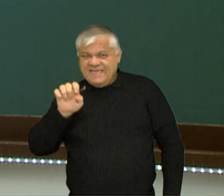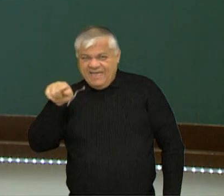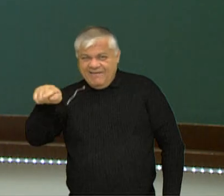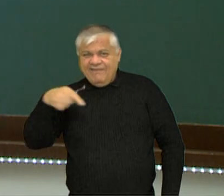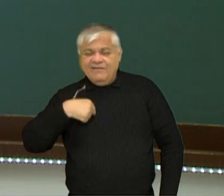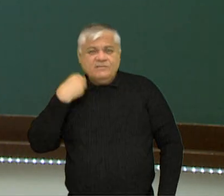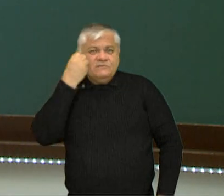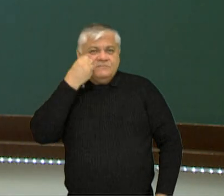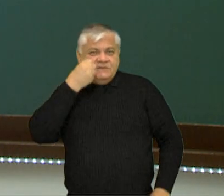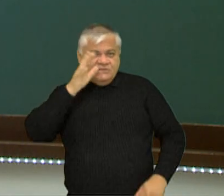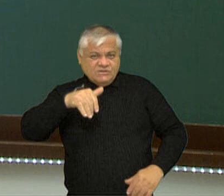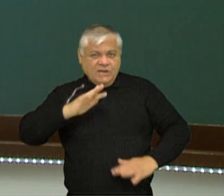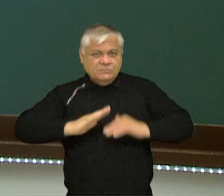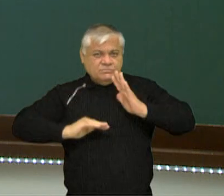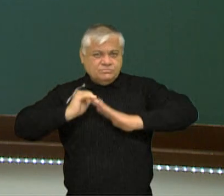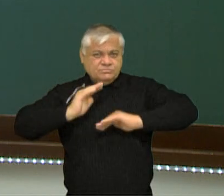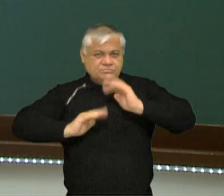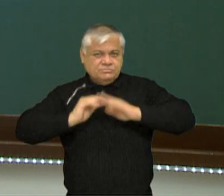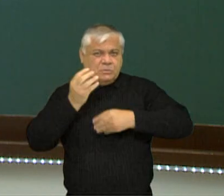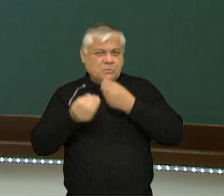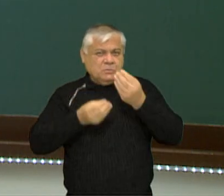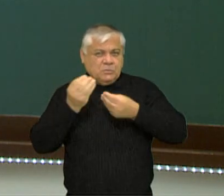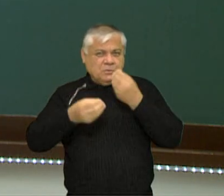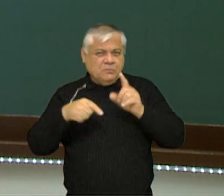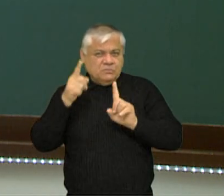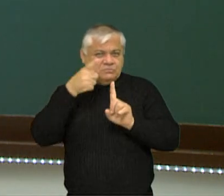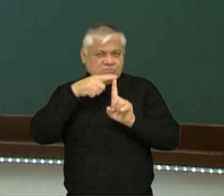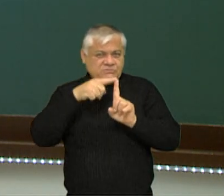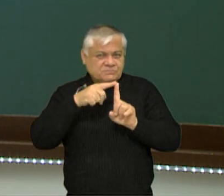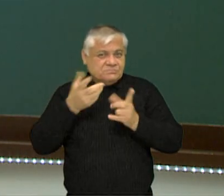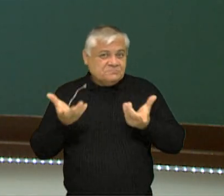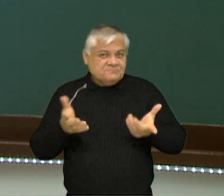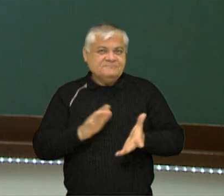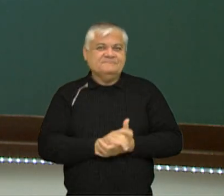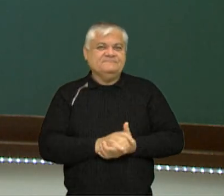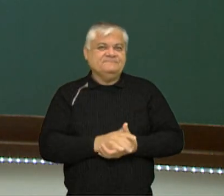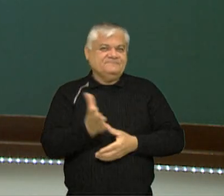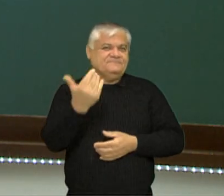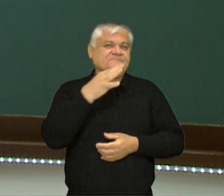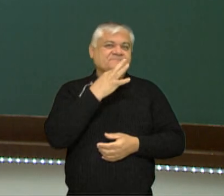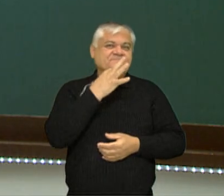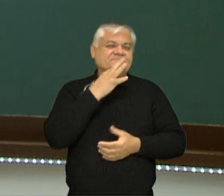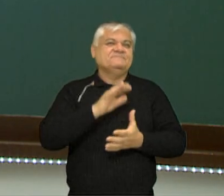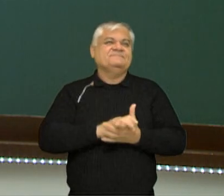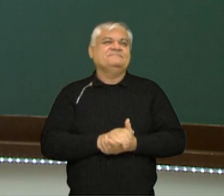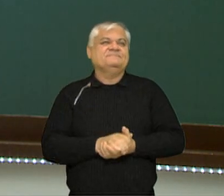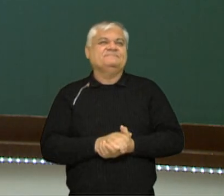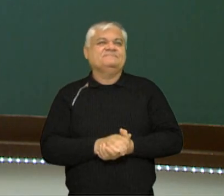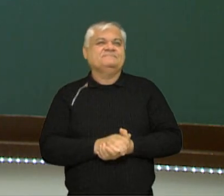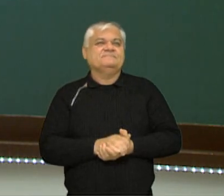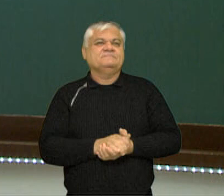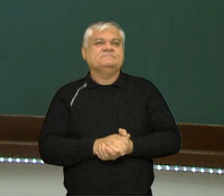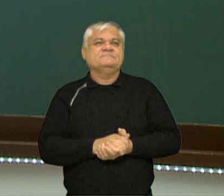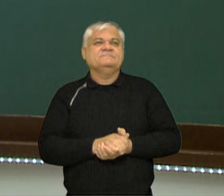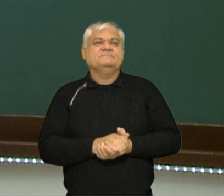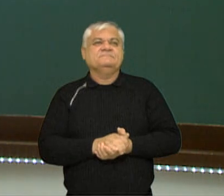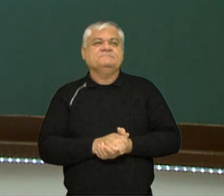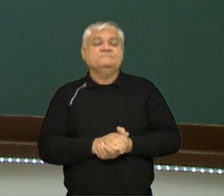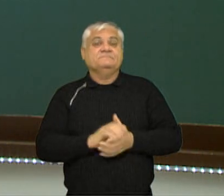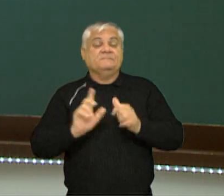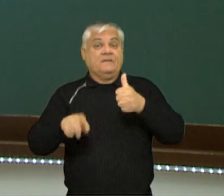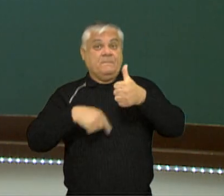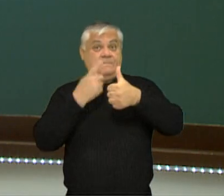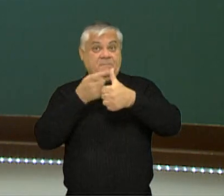essa atividade, com essa modalidade de ciclismo? Vamos conhecer ela um pouquinho mais? Então olha só. Primeiro,